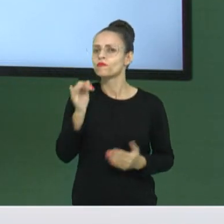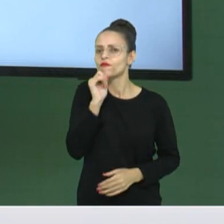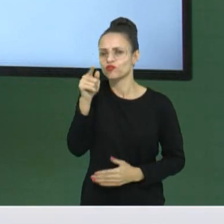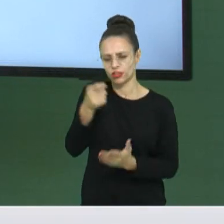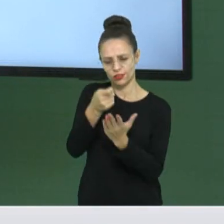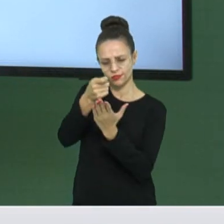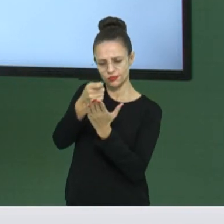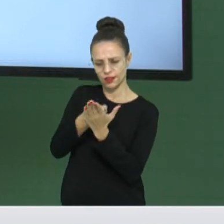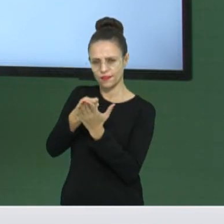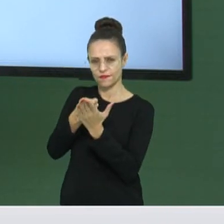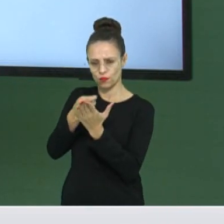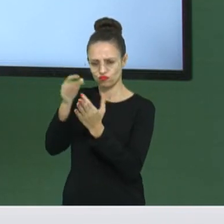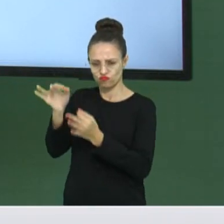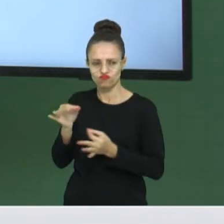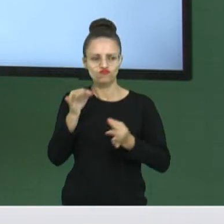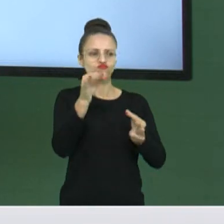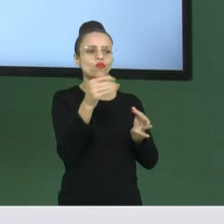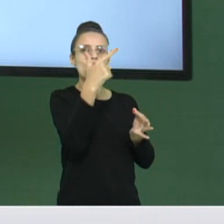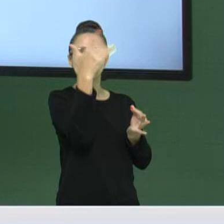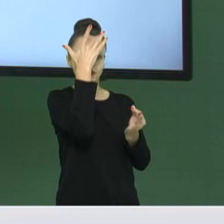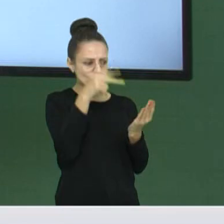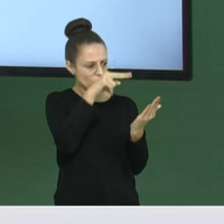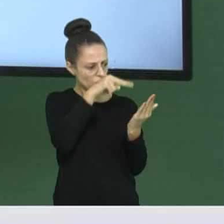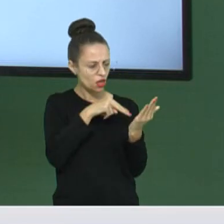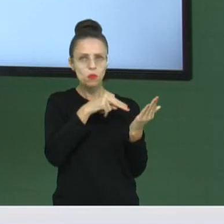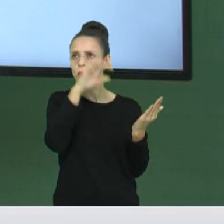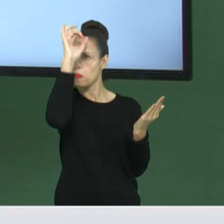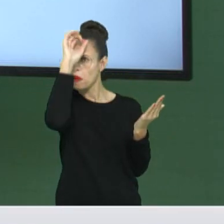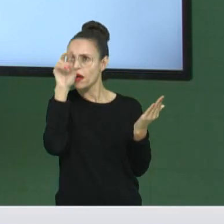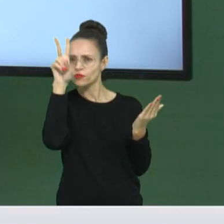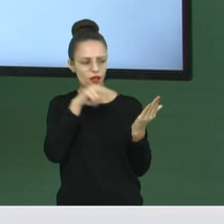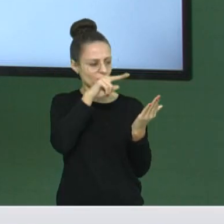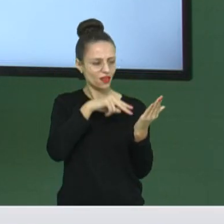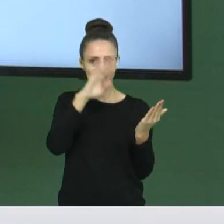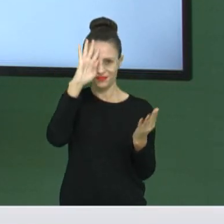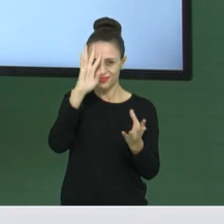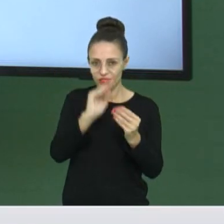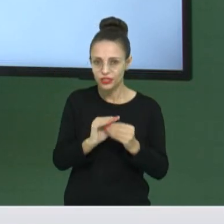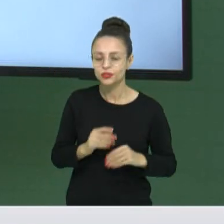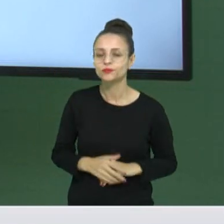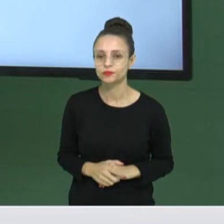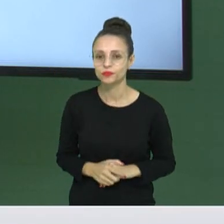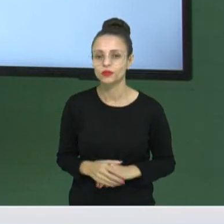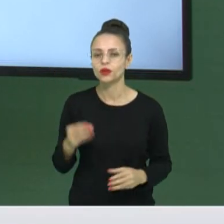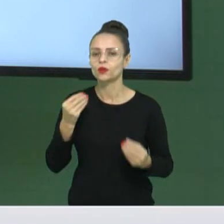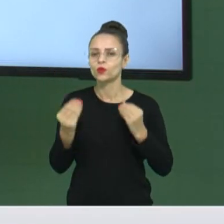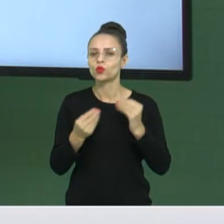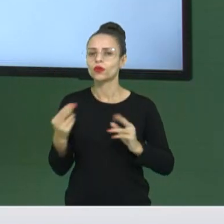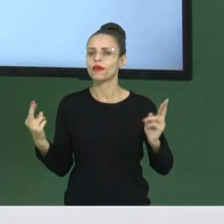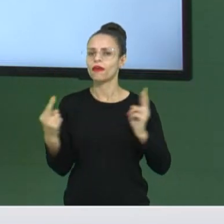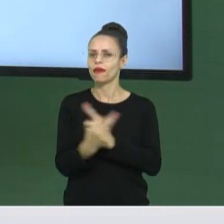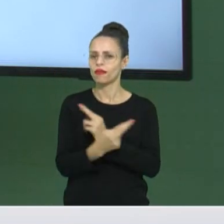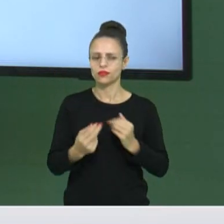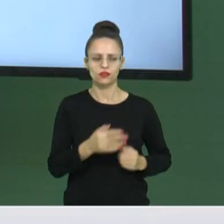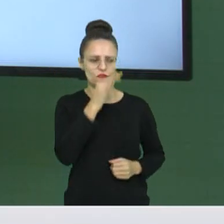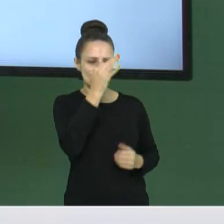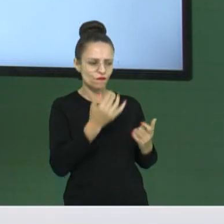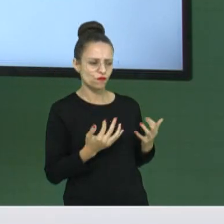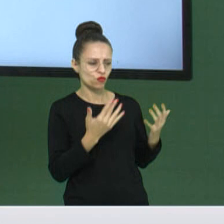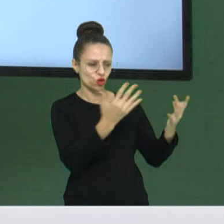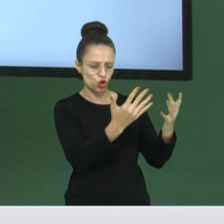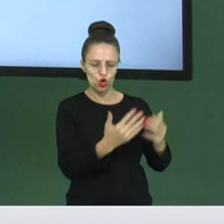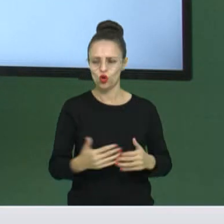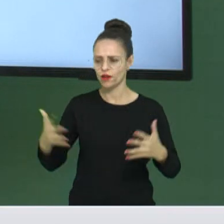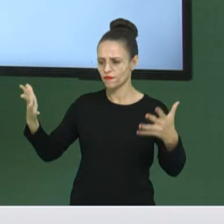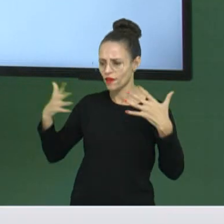que não sabe do assunto que nós estamos falando, leia e consiga compreender. Então, qual que é a relação entre as estações primavera e verão